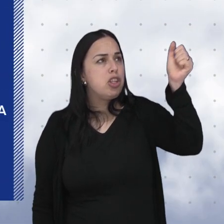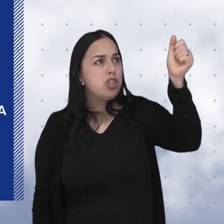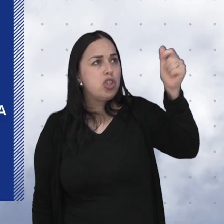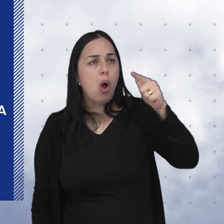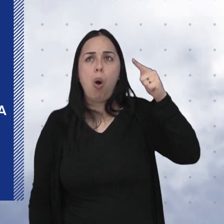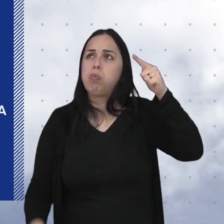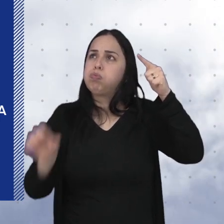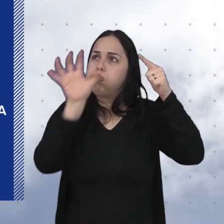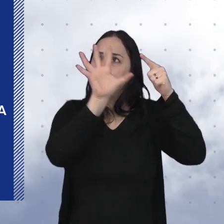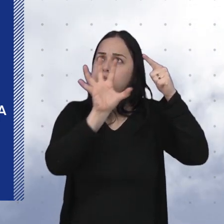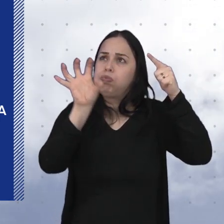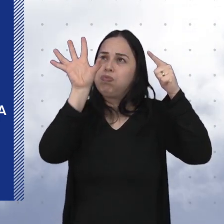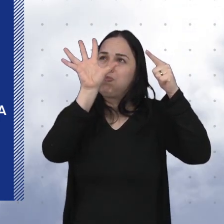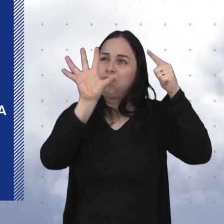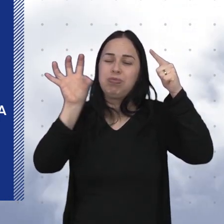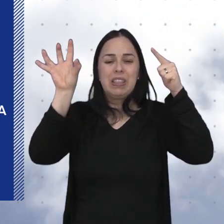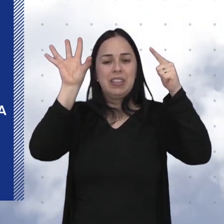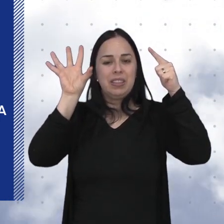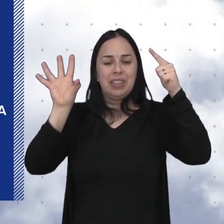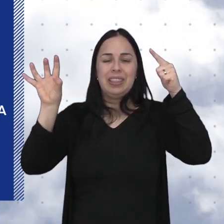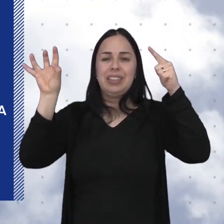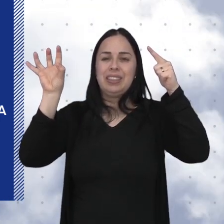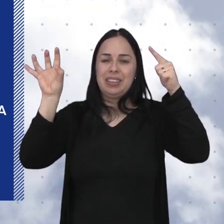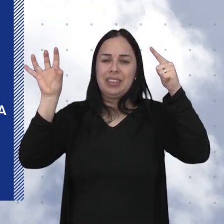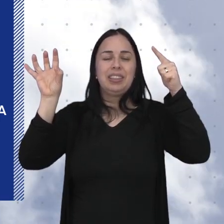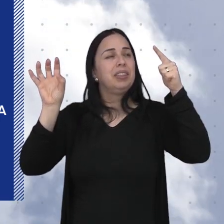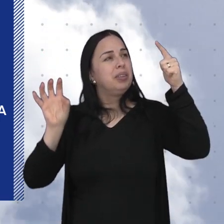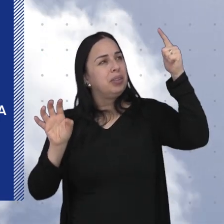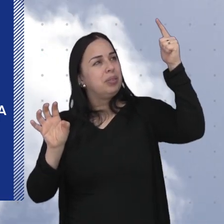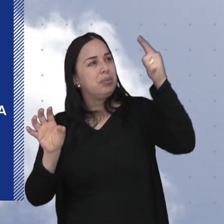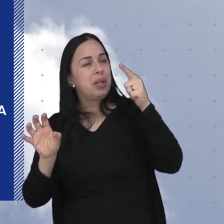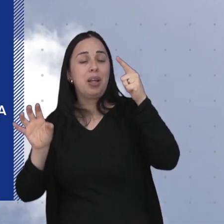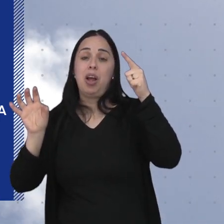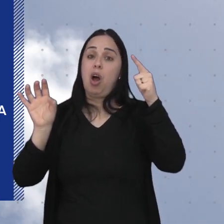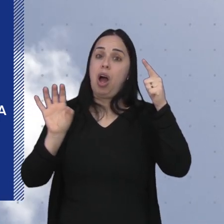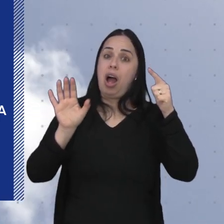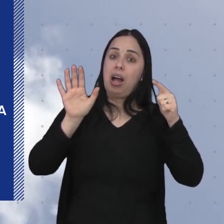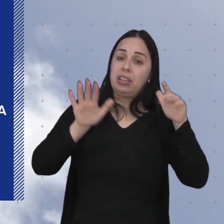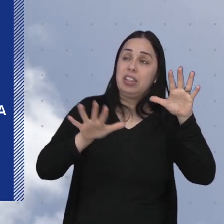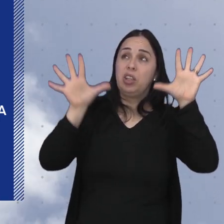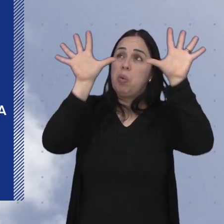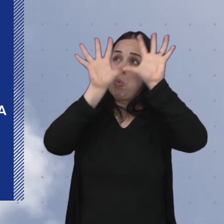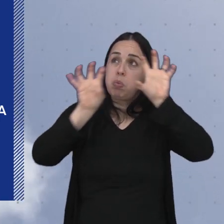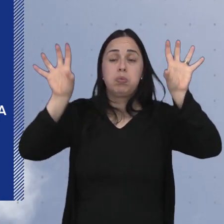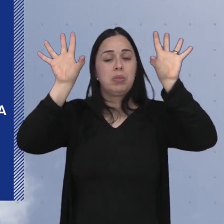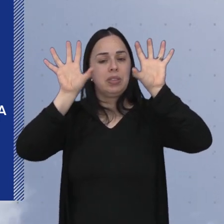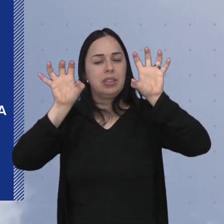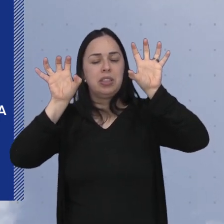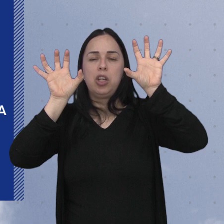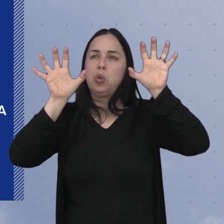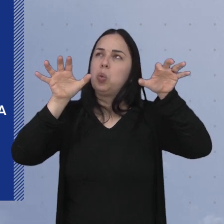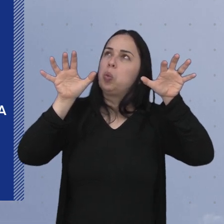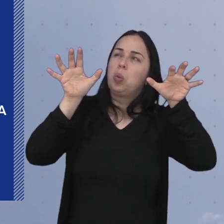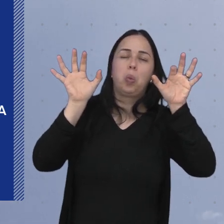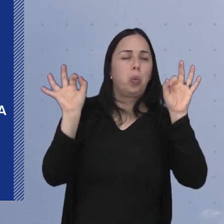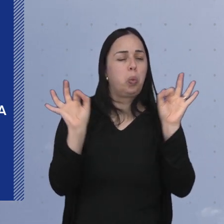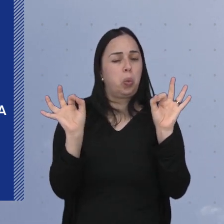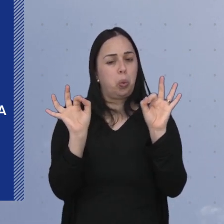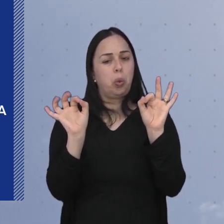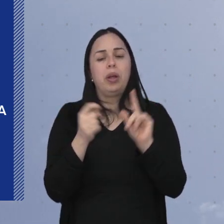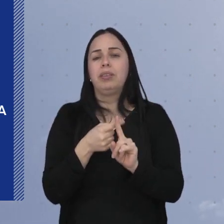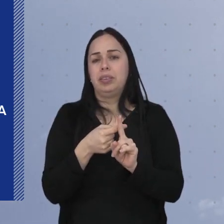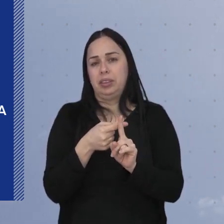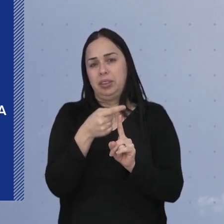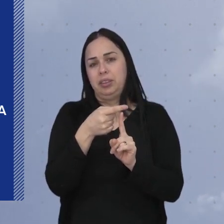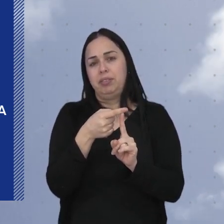Terça-feira de sol entre nuvens durante todo o dia. O tempo aberto se intercala com períodos nublados, mas há pouca chance de